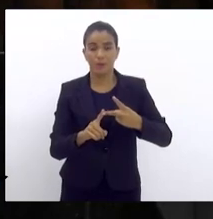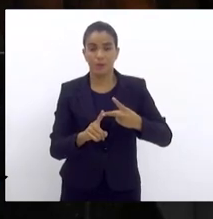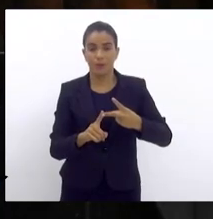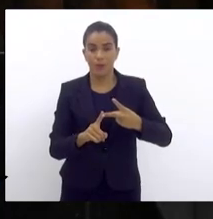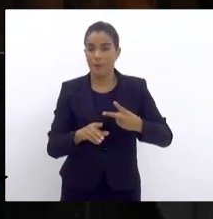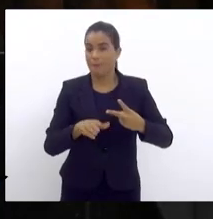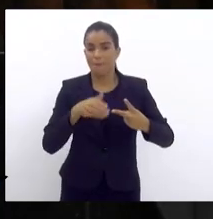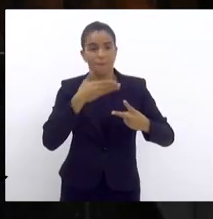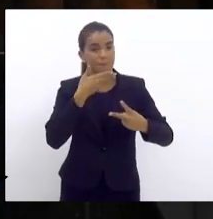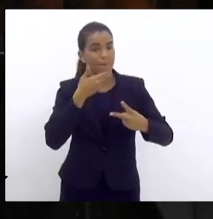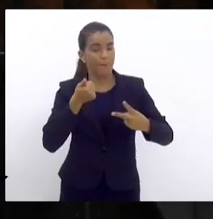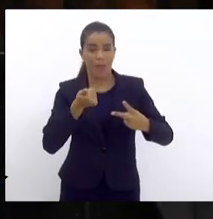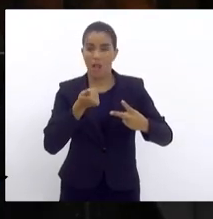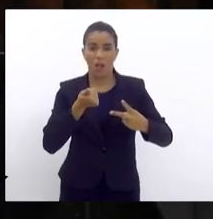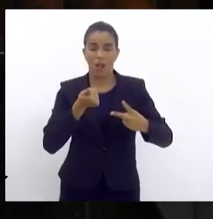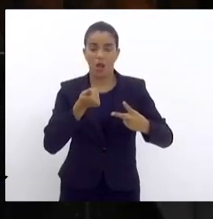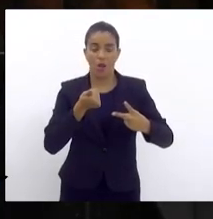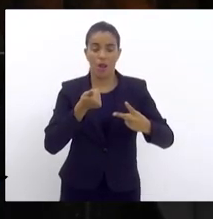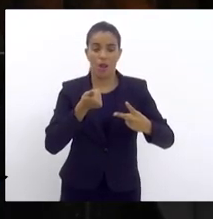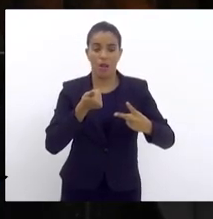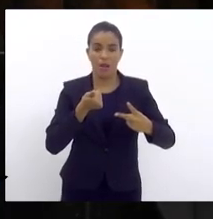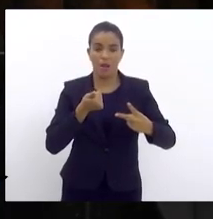melhorar significativamente